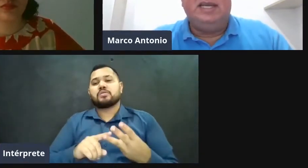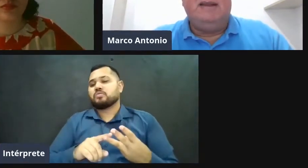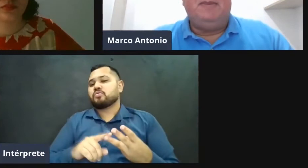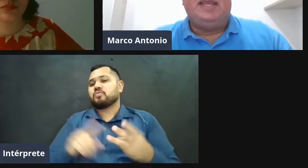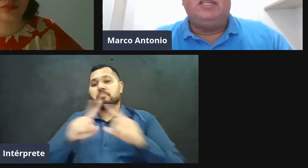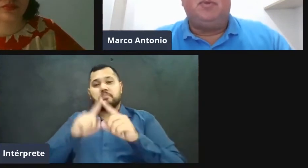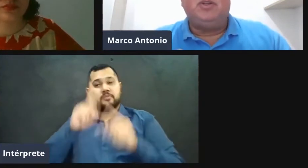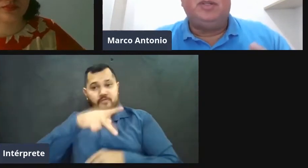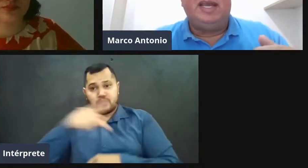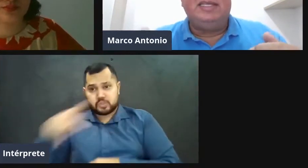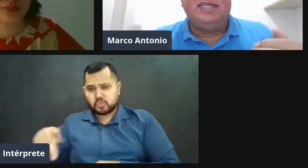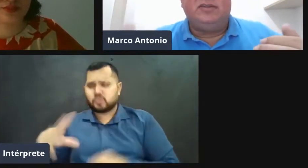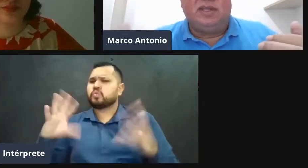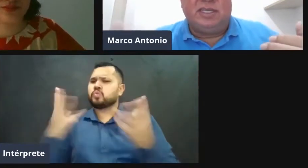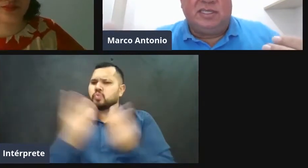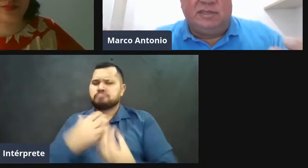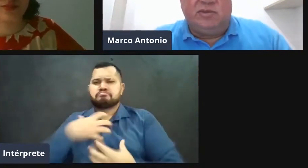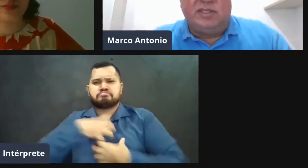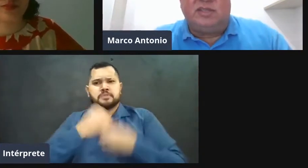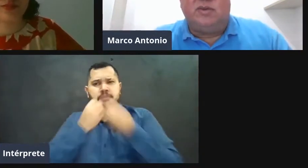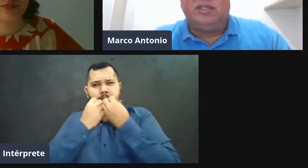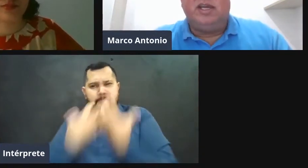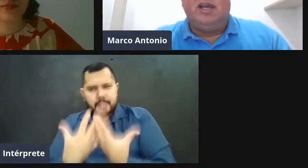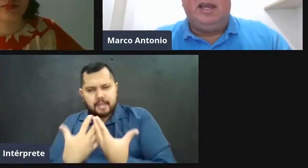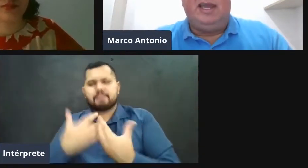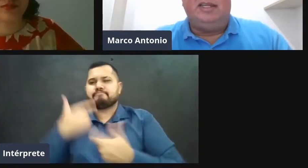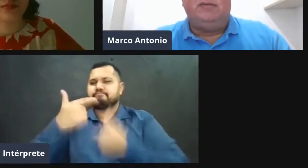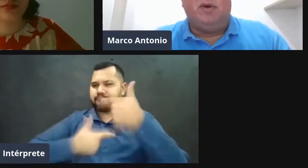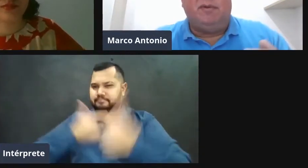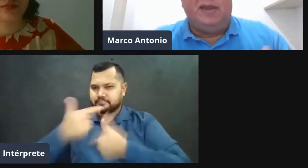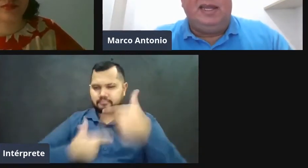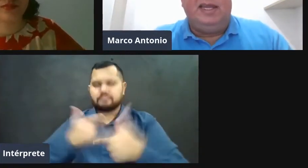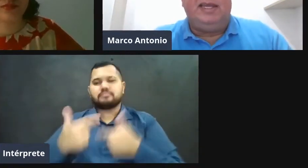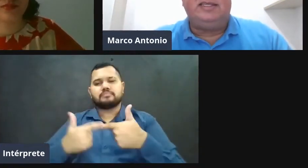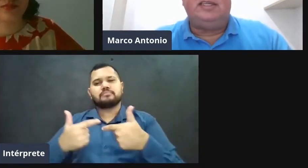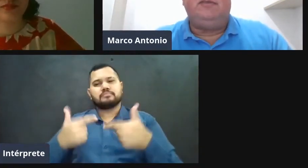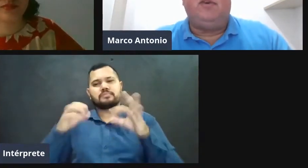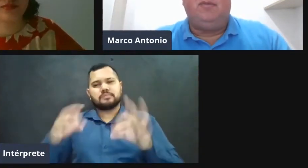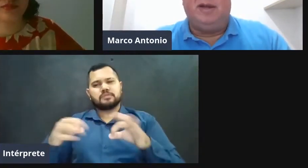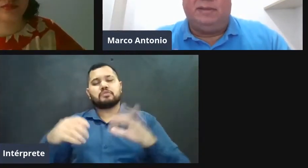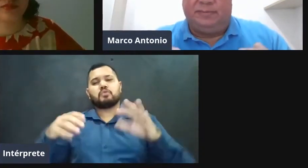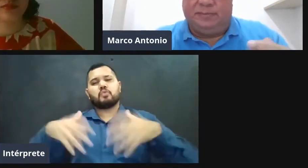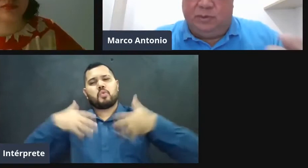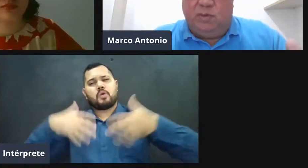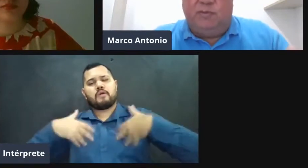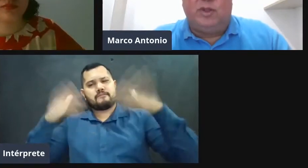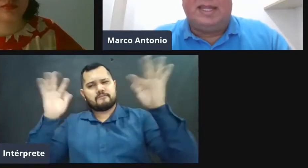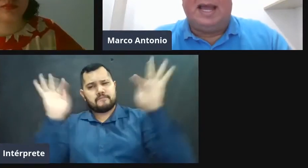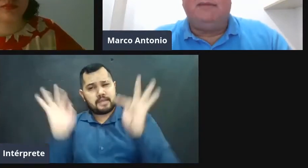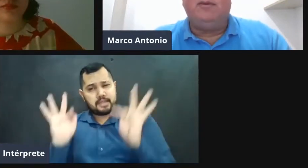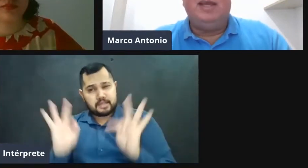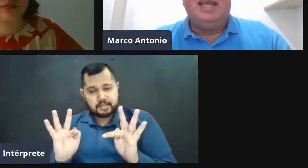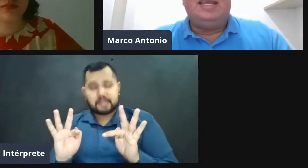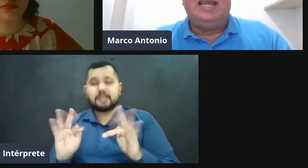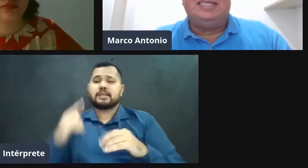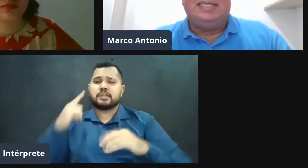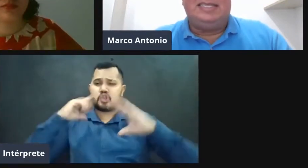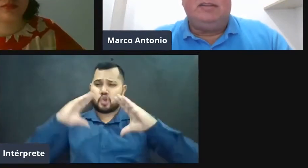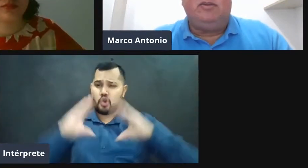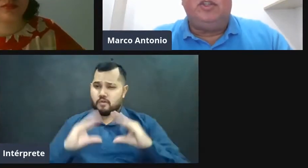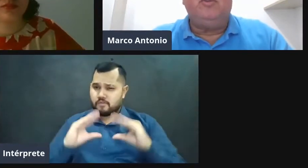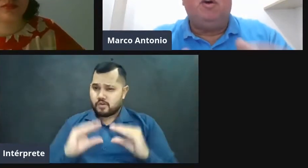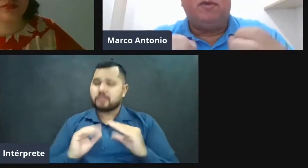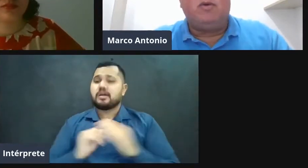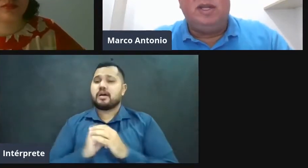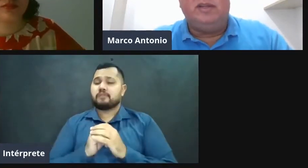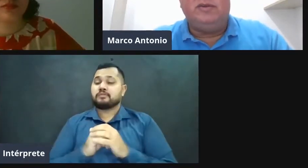na universidade, que eles possam estar realizando suas ações de forma feliz, de forma confortável, que eles